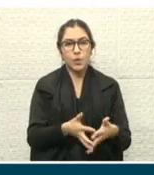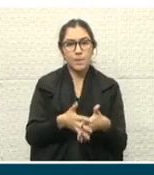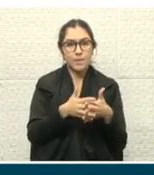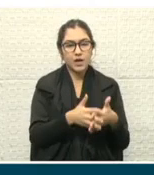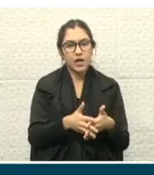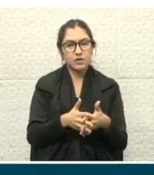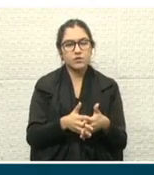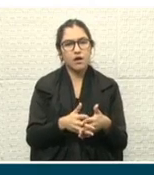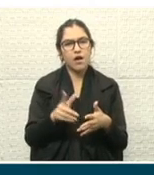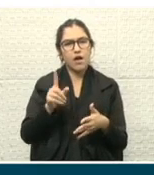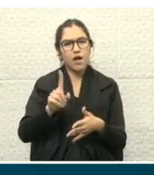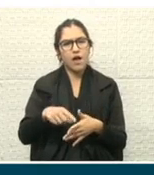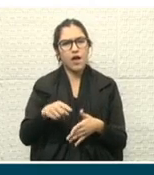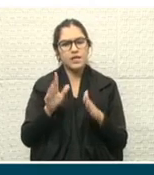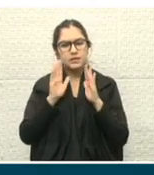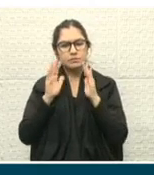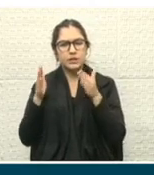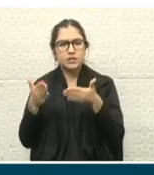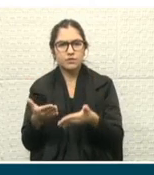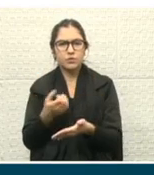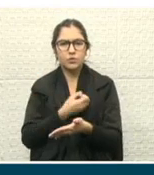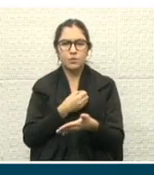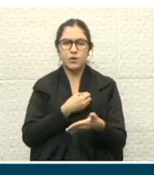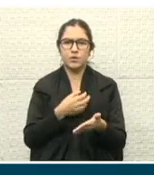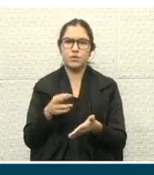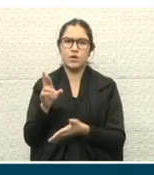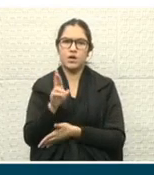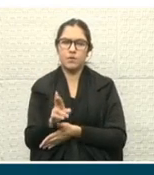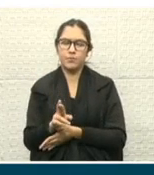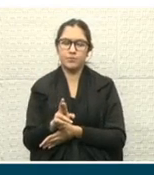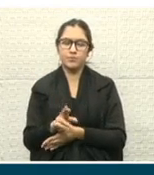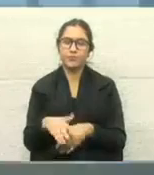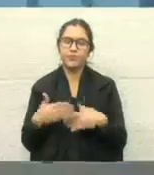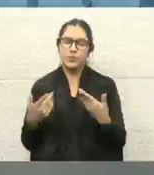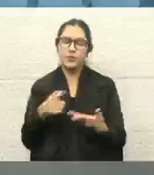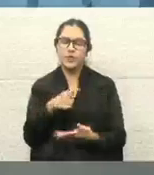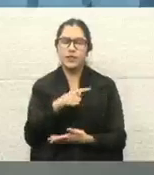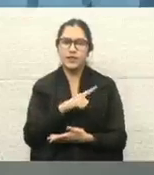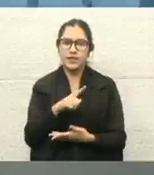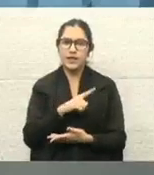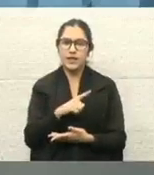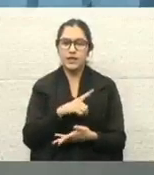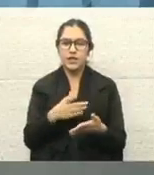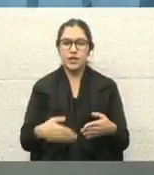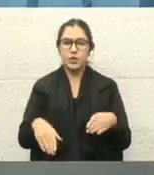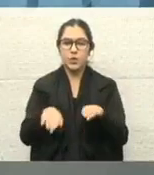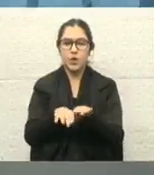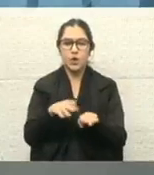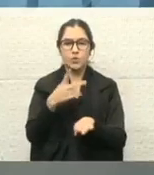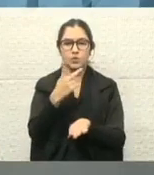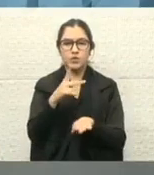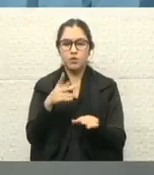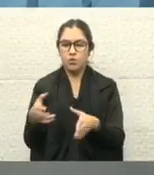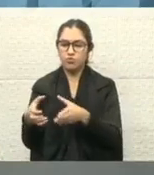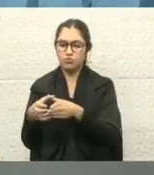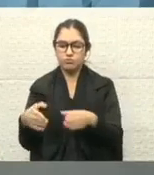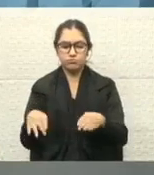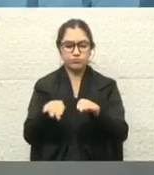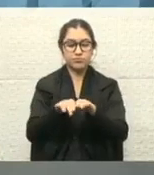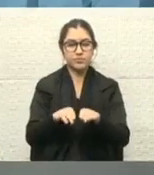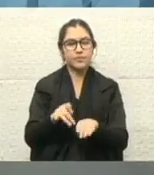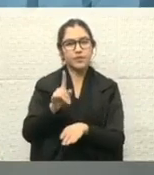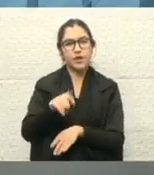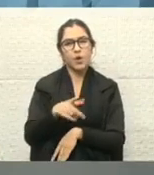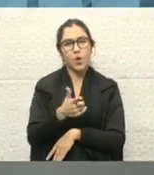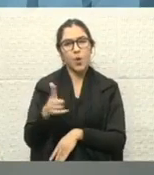complexo que é especificamente um número real? Quando ele é igual a seu conjugado. Então, essa